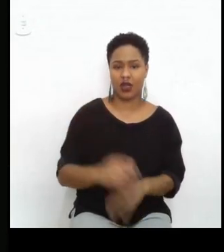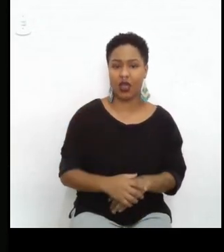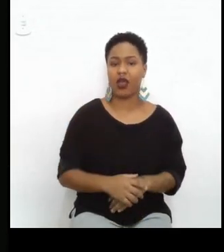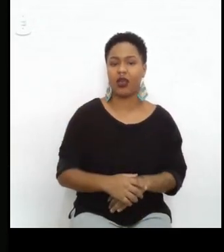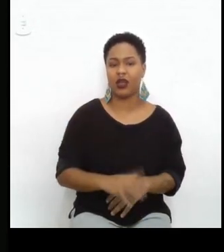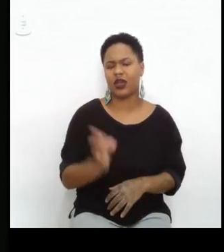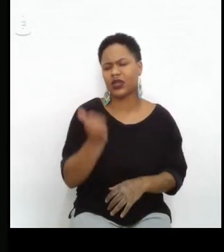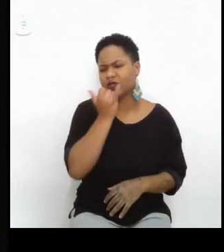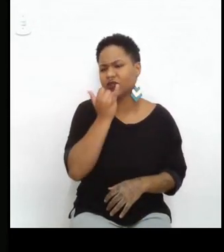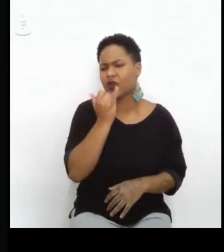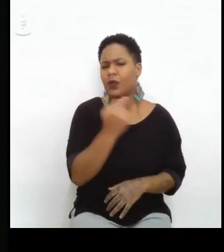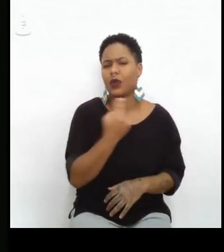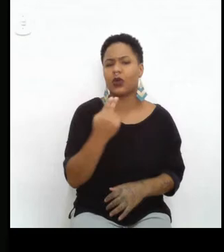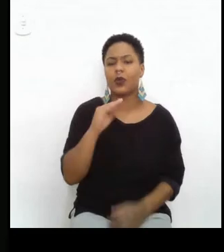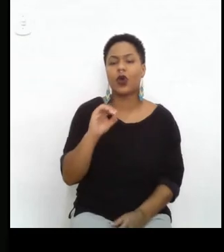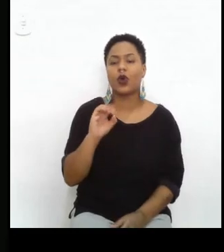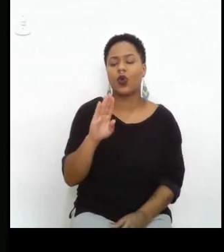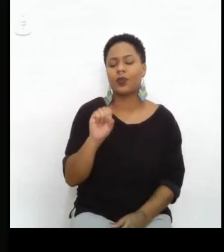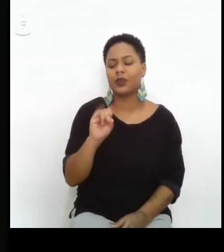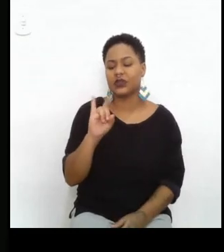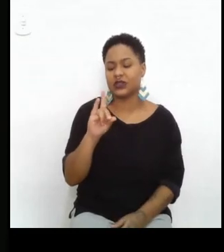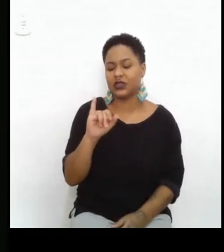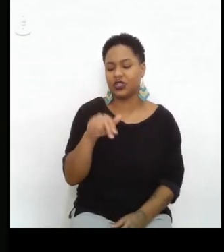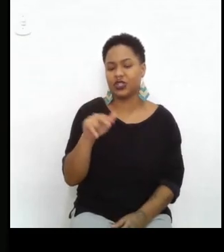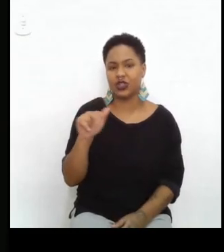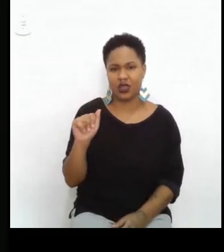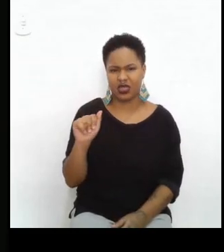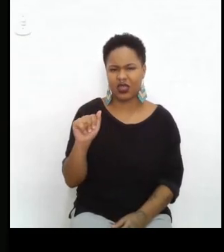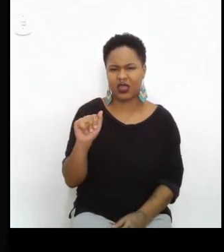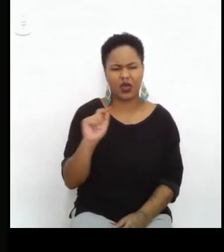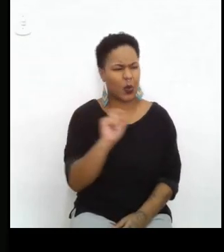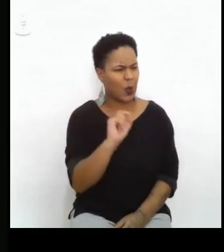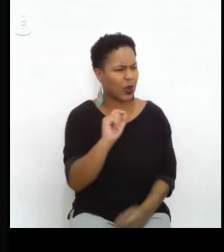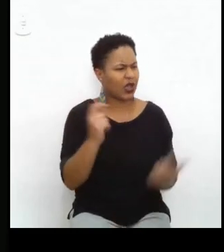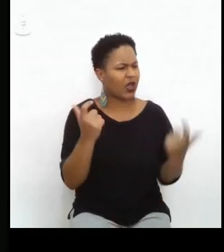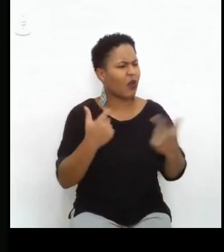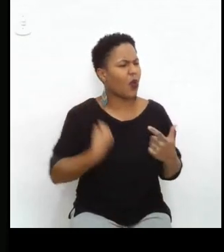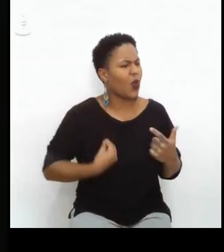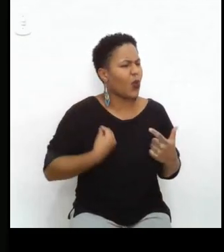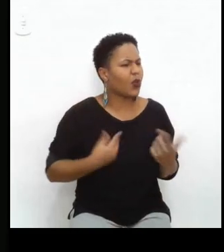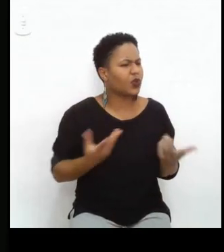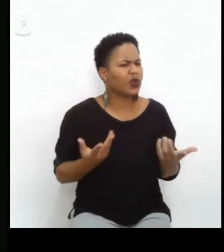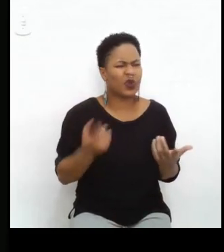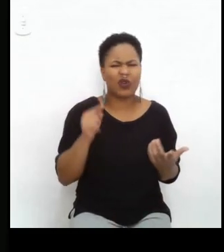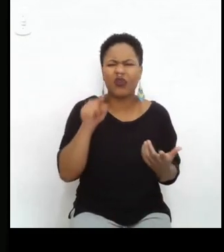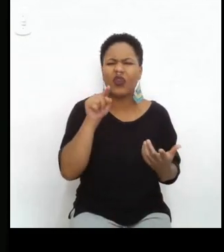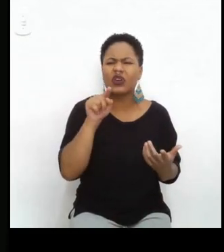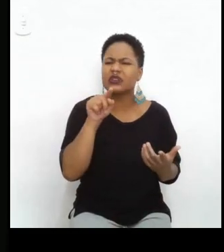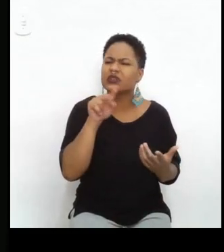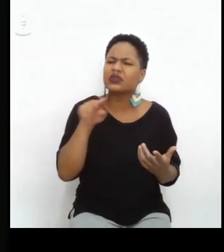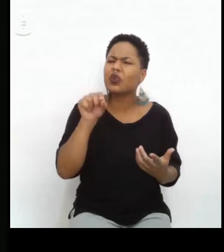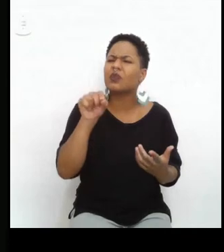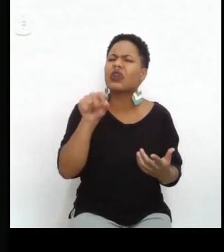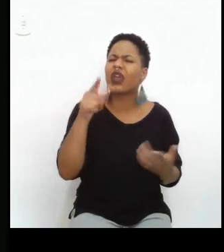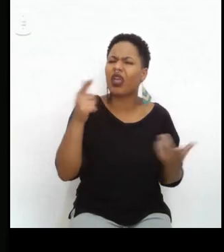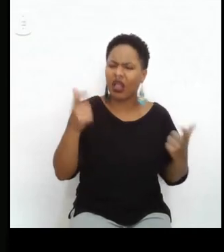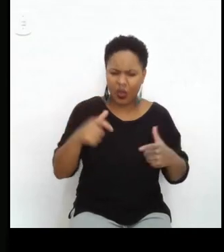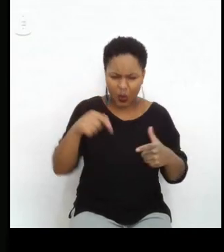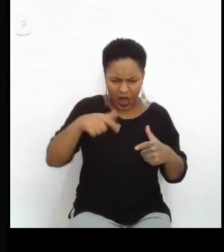eu chamo obsidiana onde que eu tô com você te liguei